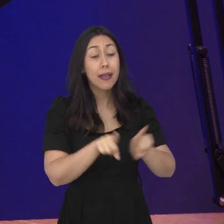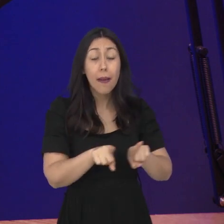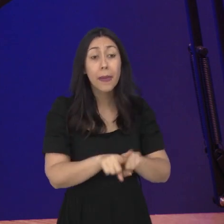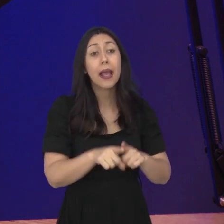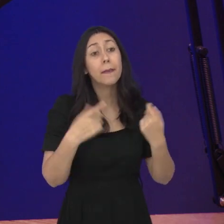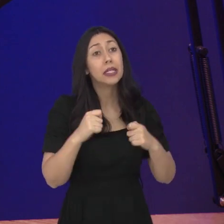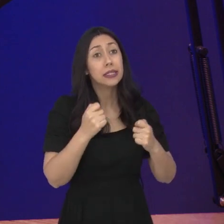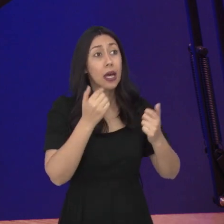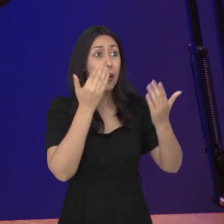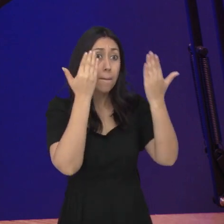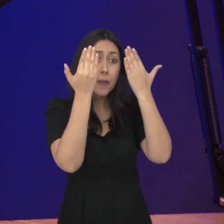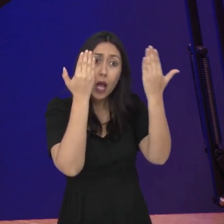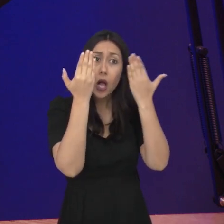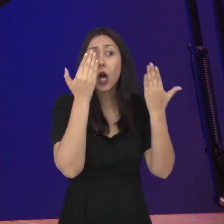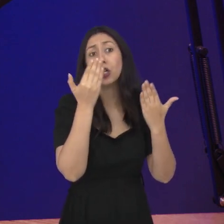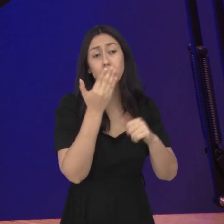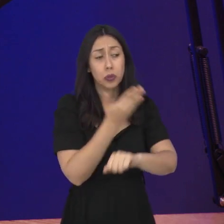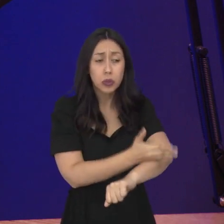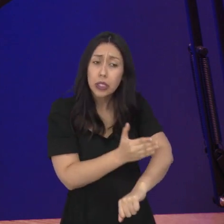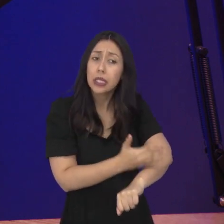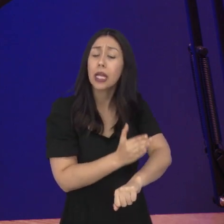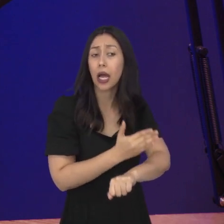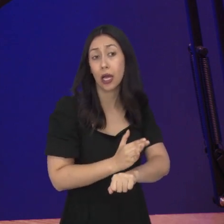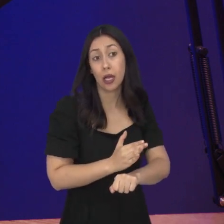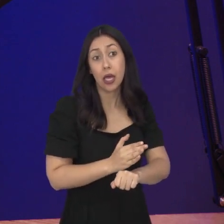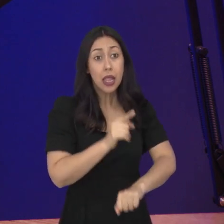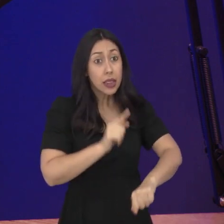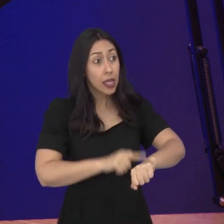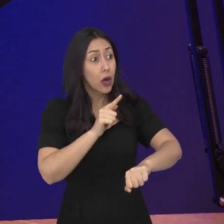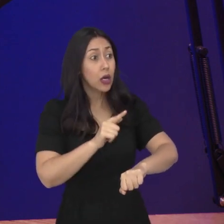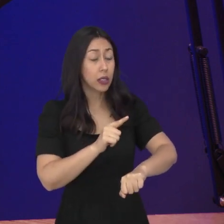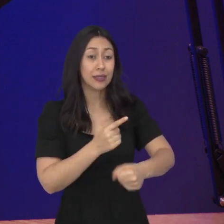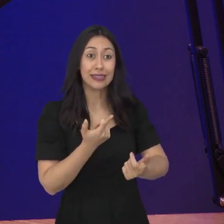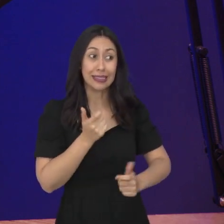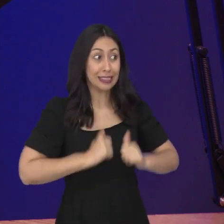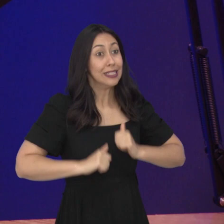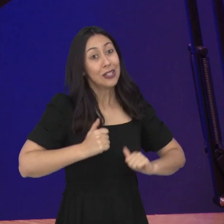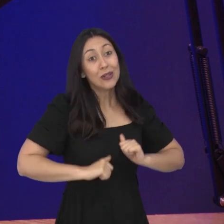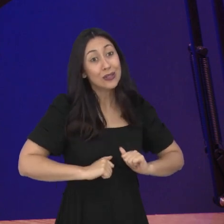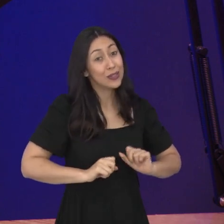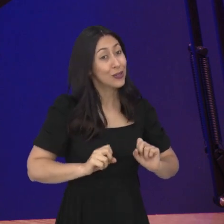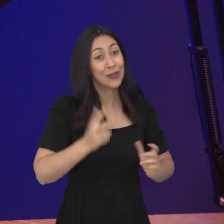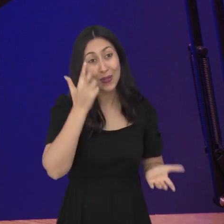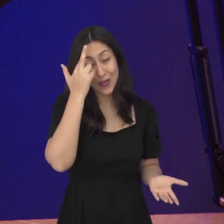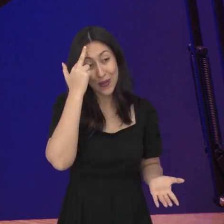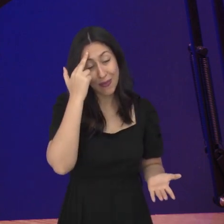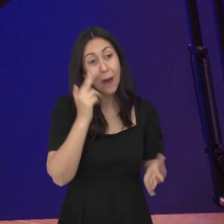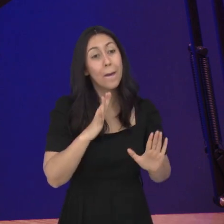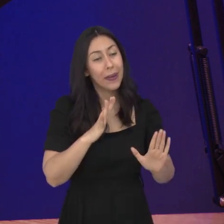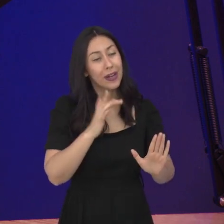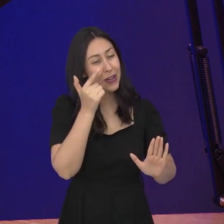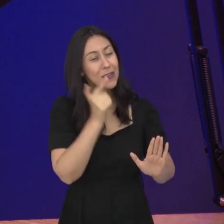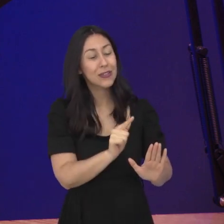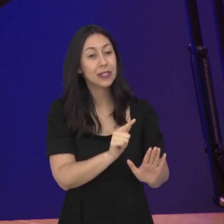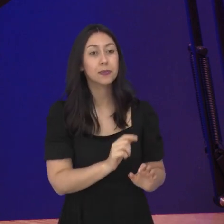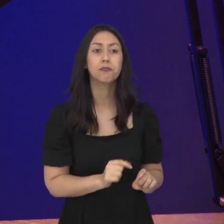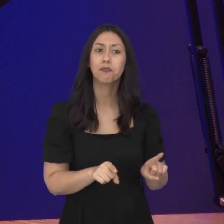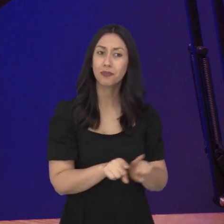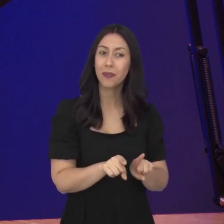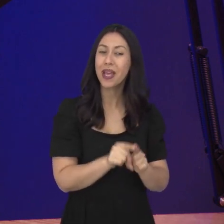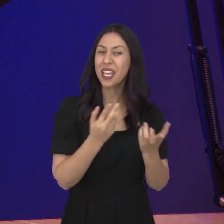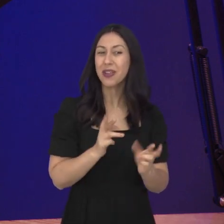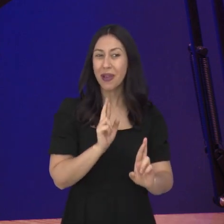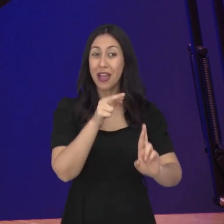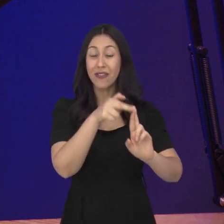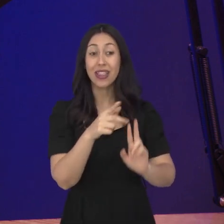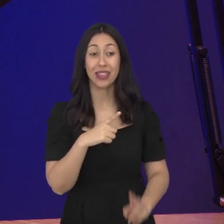estudou, então calma, vai dar certo. Você vai pegar a prova, você vai ficar um pouco nervoso, mas calma, vai dar certo. E só pra citar uma